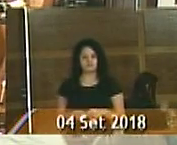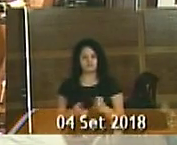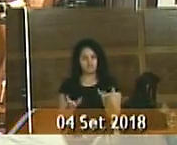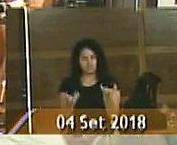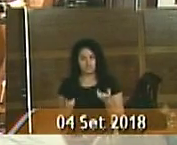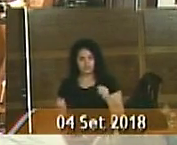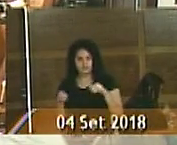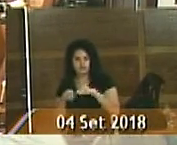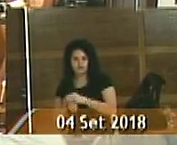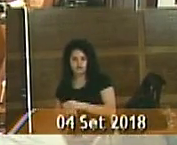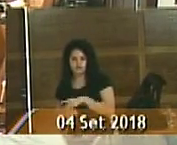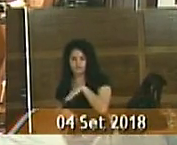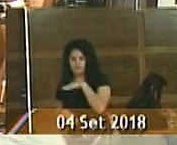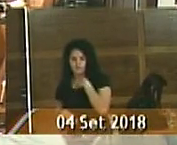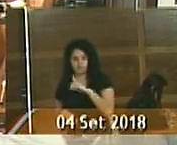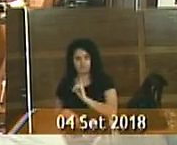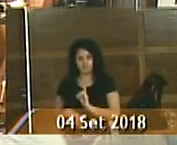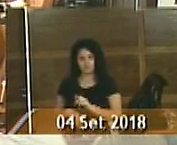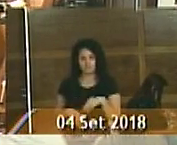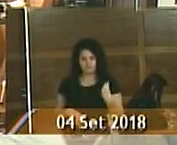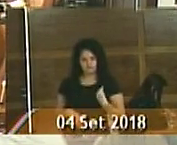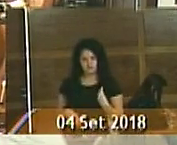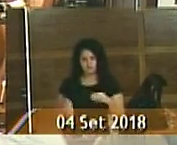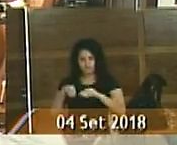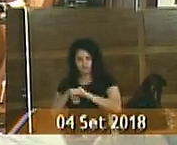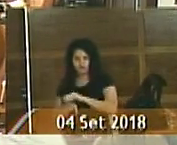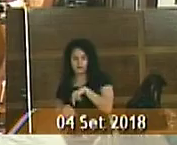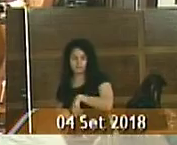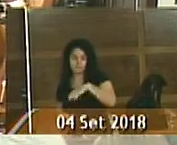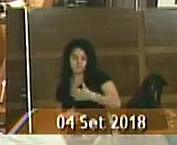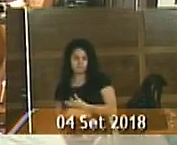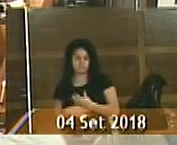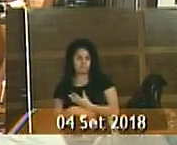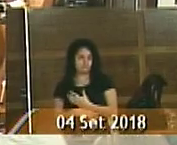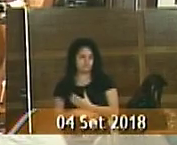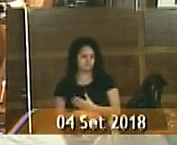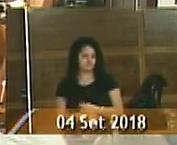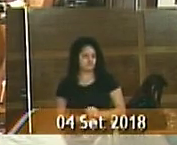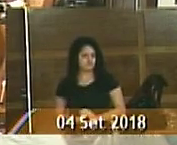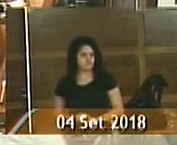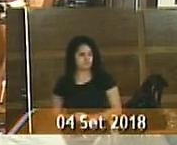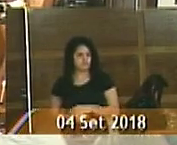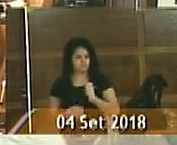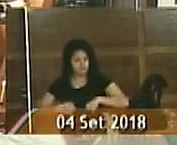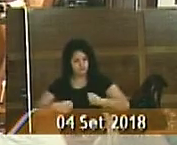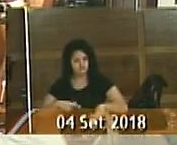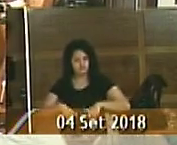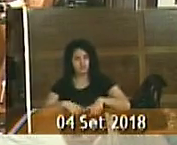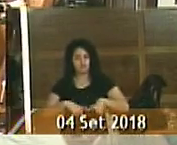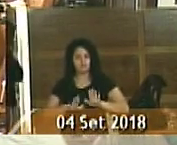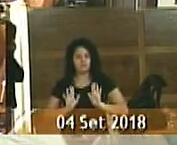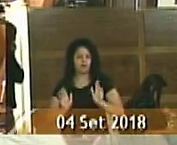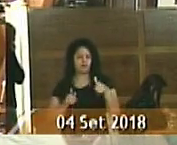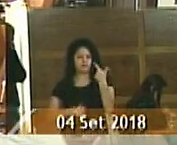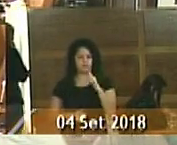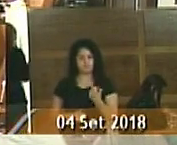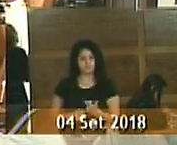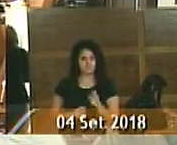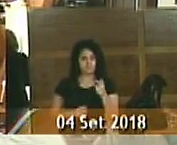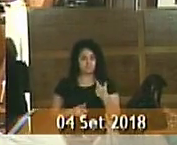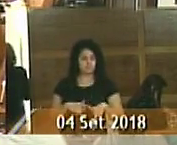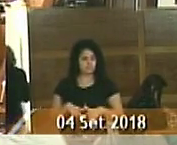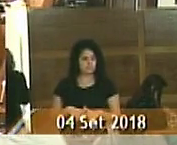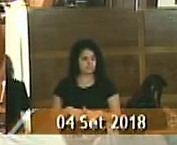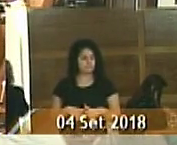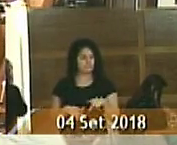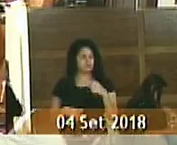enterrar o senhor. Não é morto, não. É vivo no município. O problema... Tem gente que tem que trabalhar e não está trabalhando. O problema